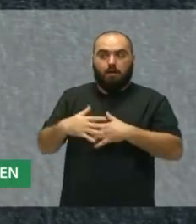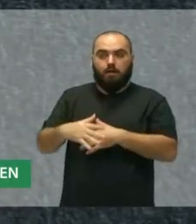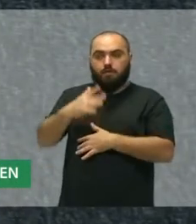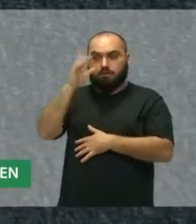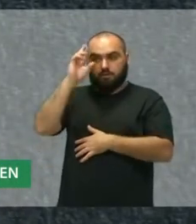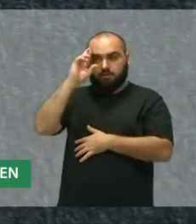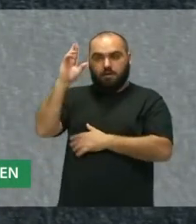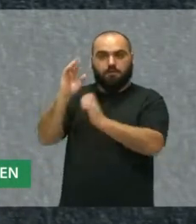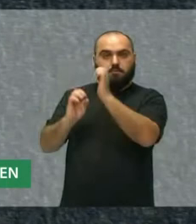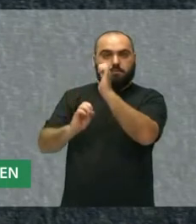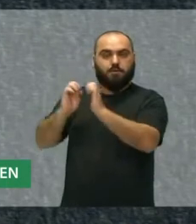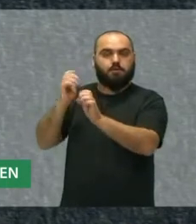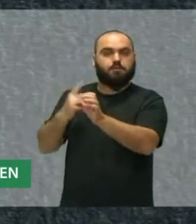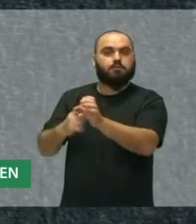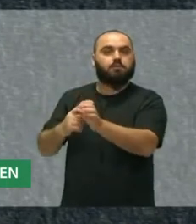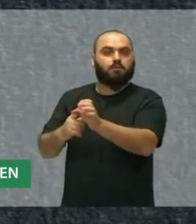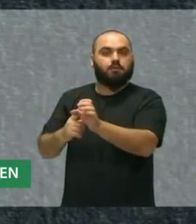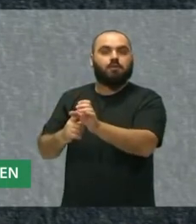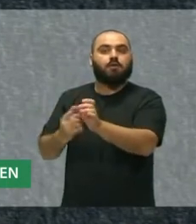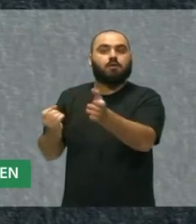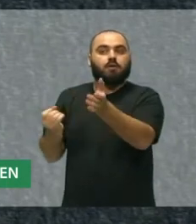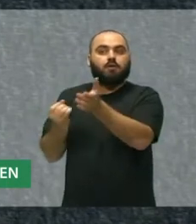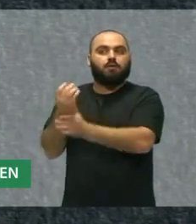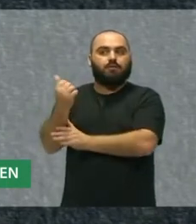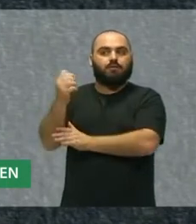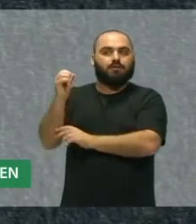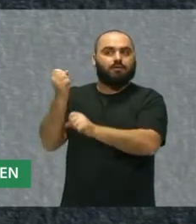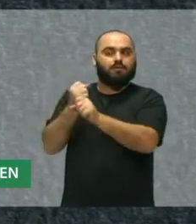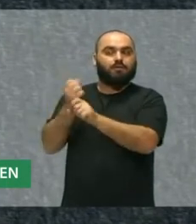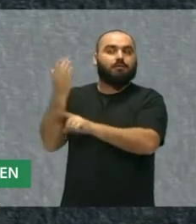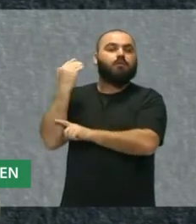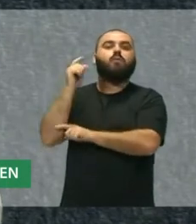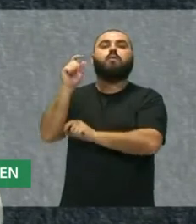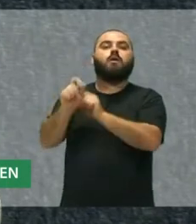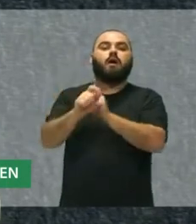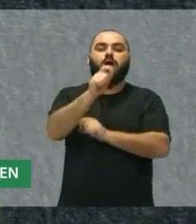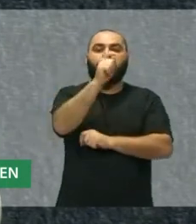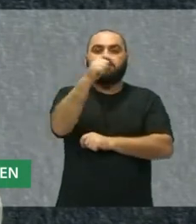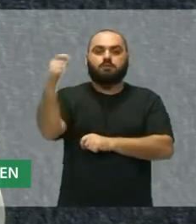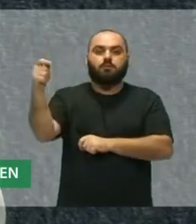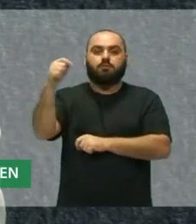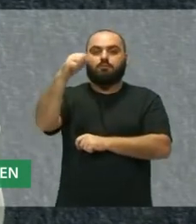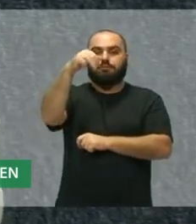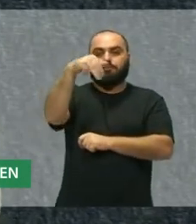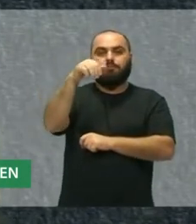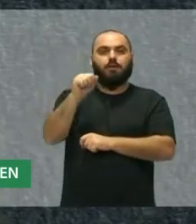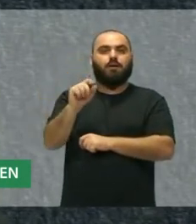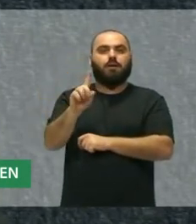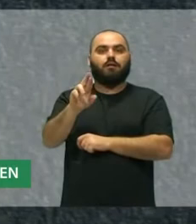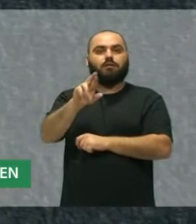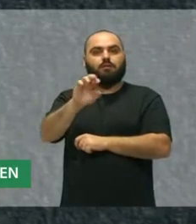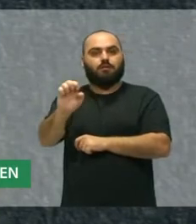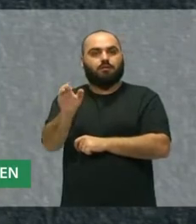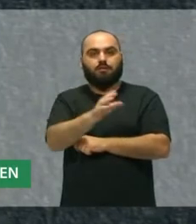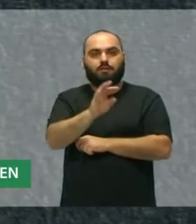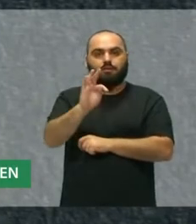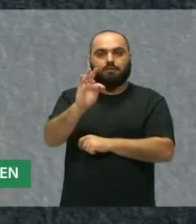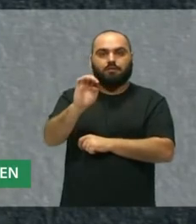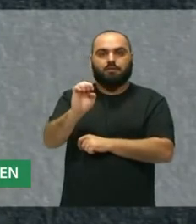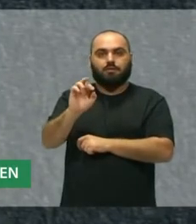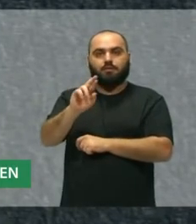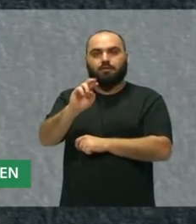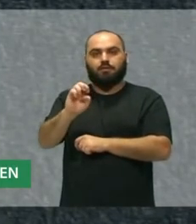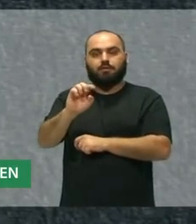empresários da cidade, foi criada, há 10 anos atrás, a Associação Madre Teresa. A Associação Madre Teresa,